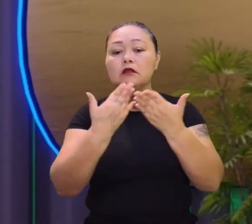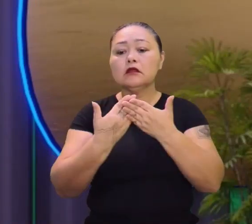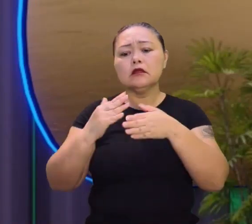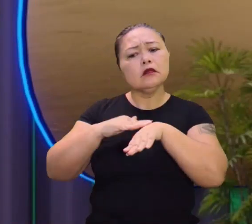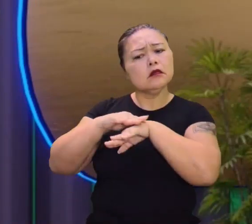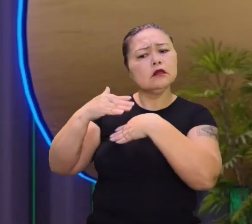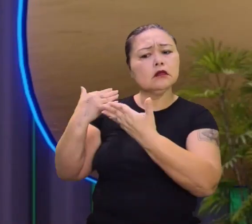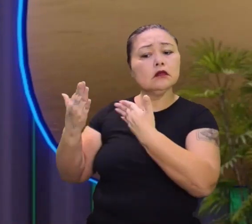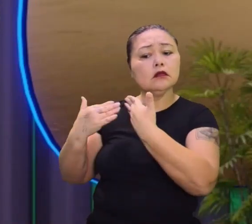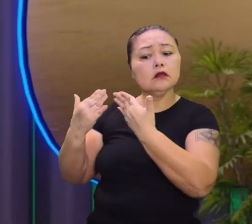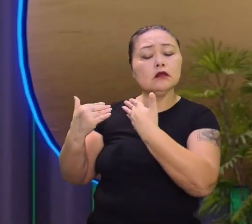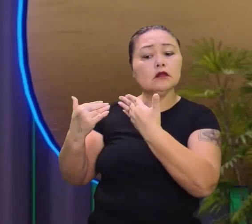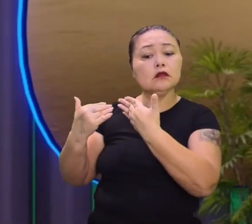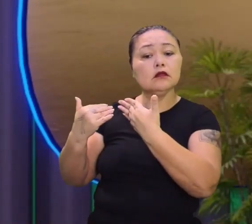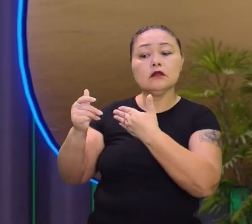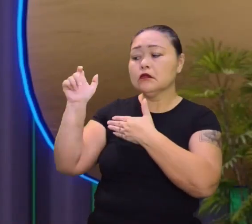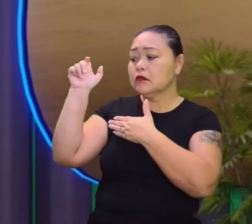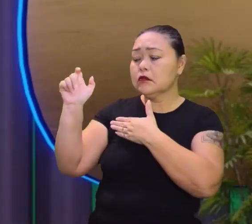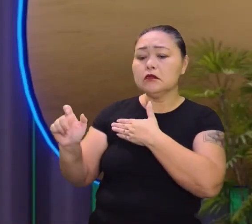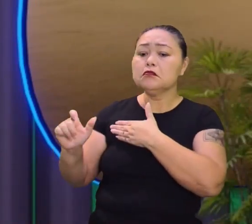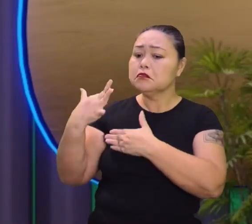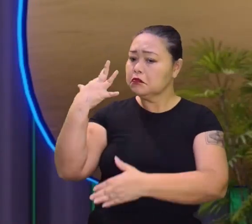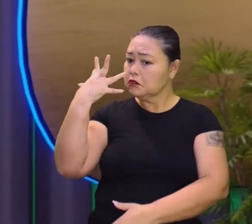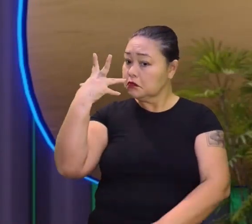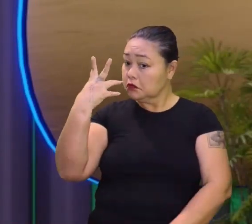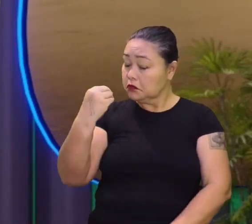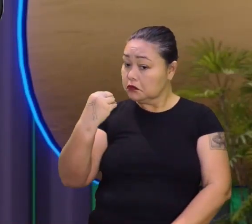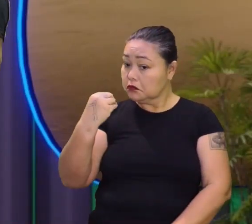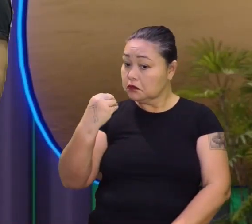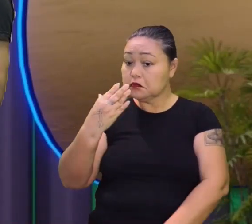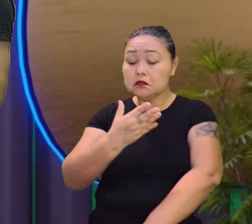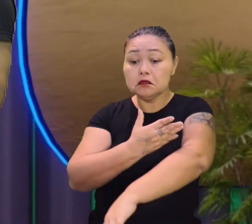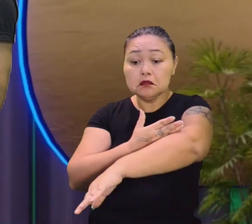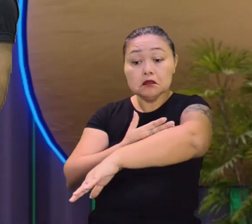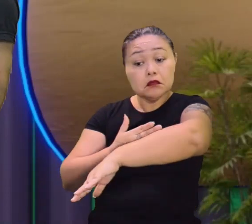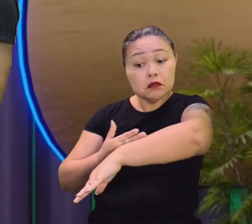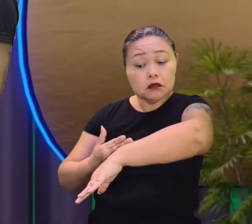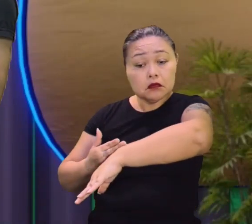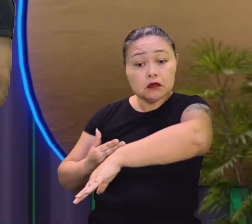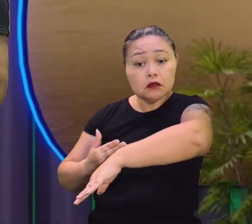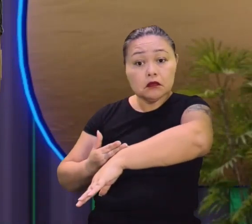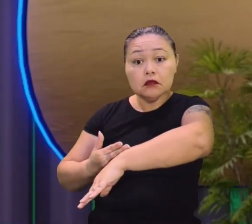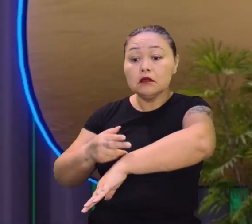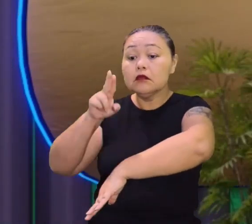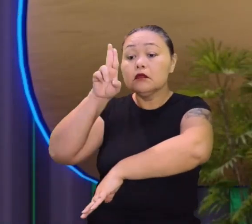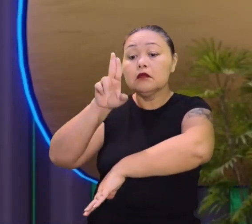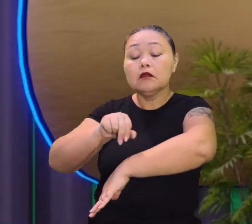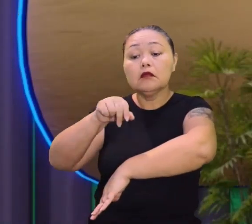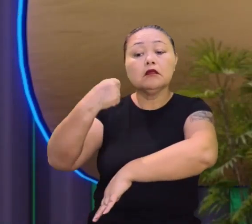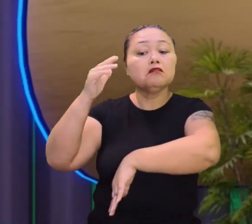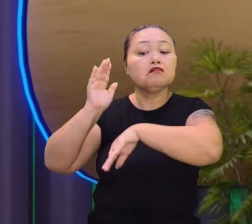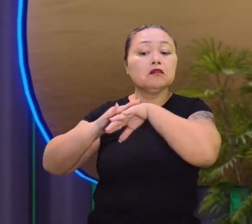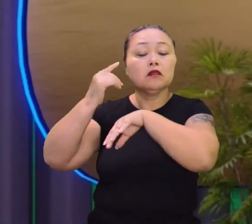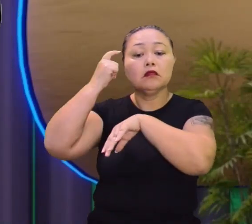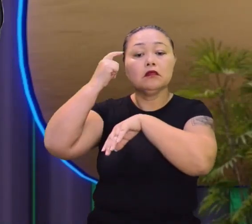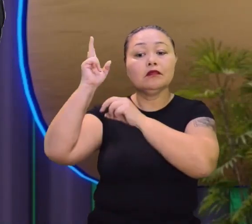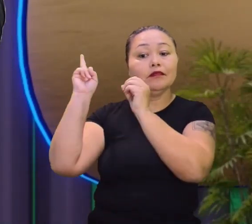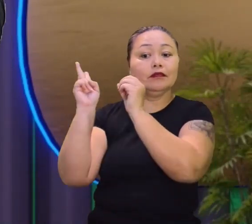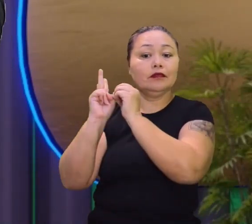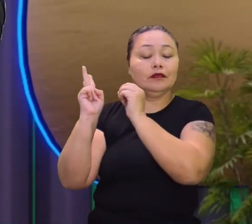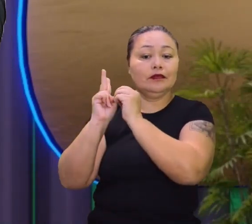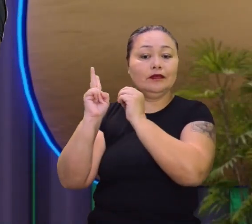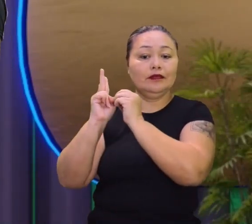comecei a conversar com ela. A moça bonita, só que branca, Rogério. E eu nunca pensei que ela poderia ser